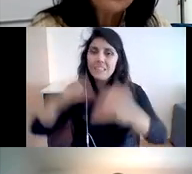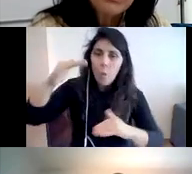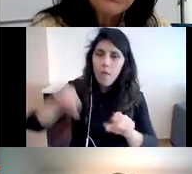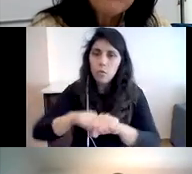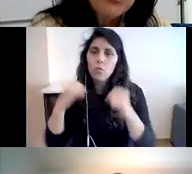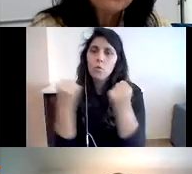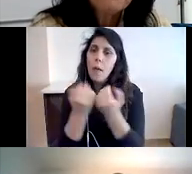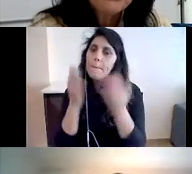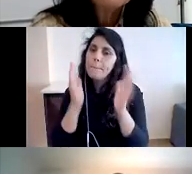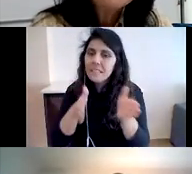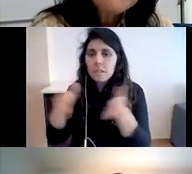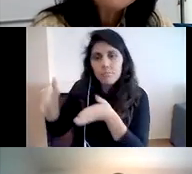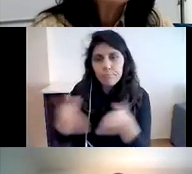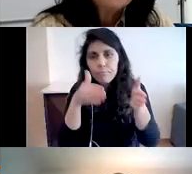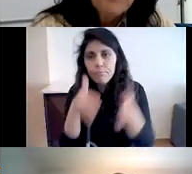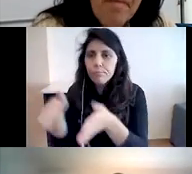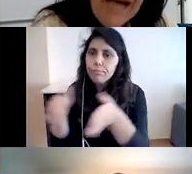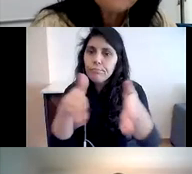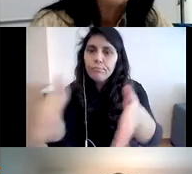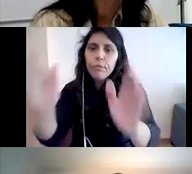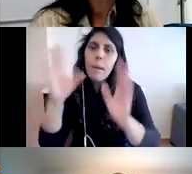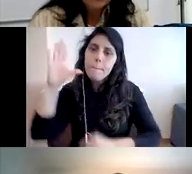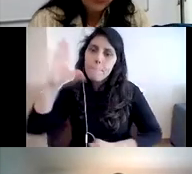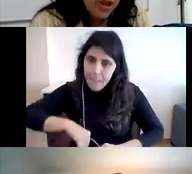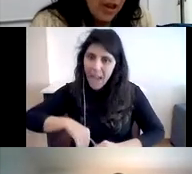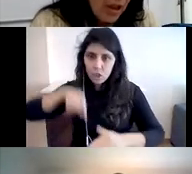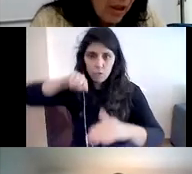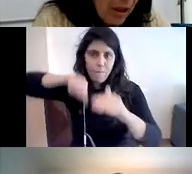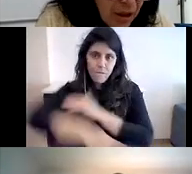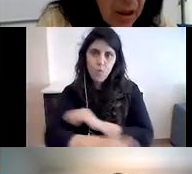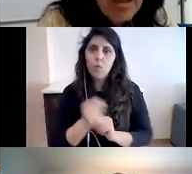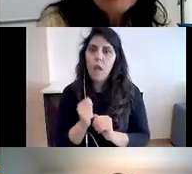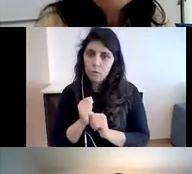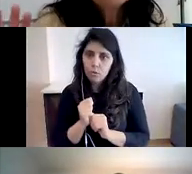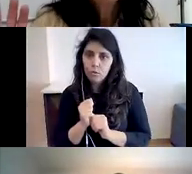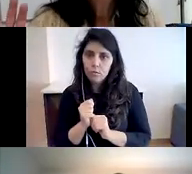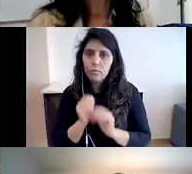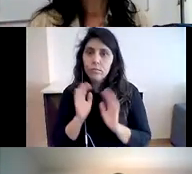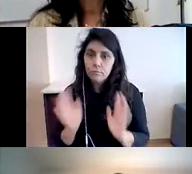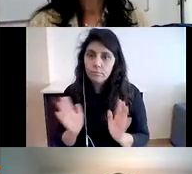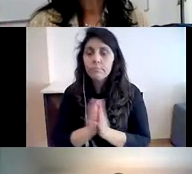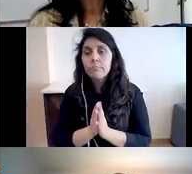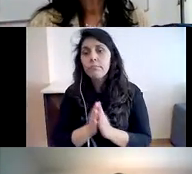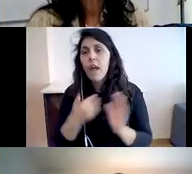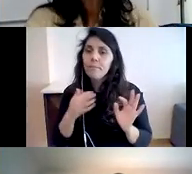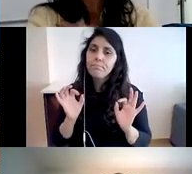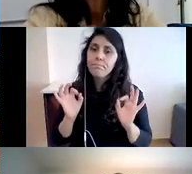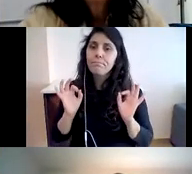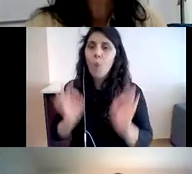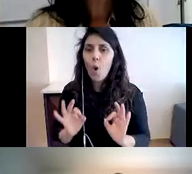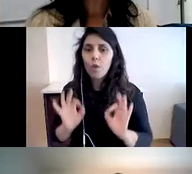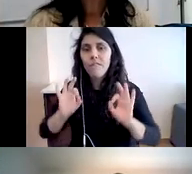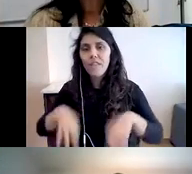é de encontrar caminhos para serem mais aprofundados. E terminarei mesmo aqui,